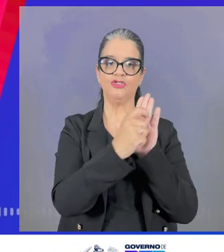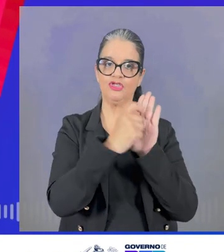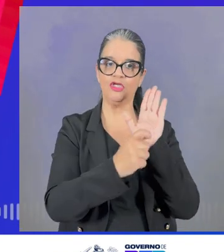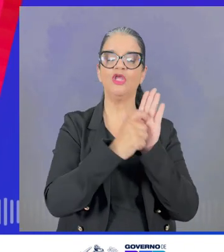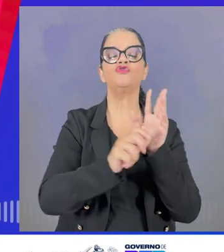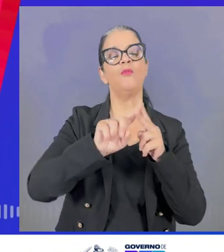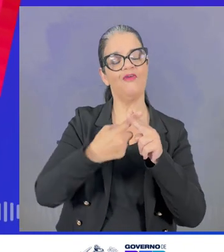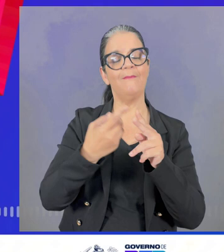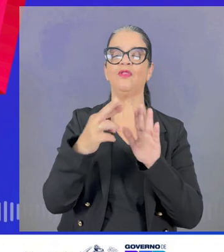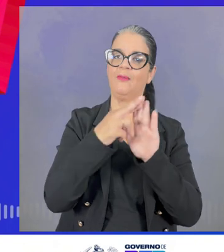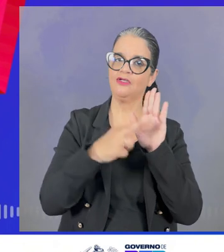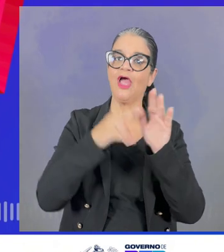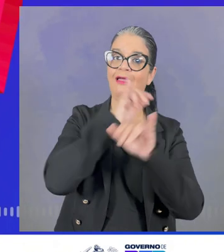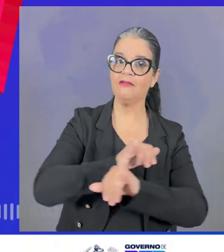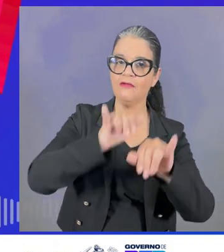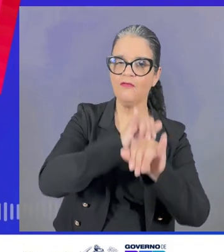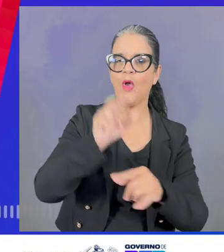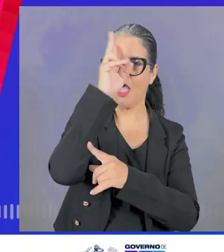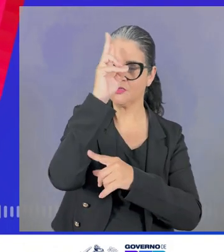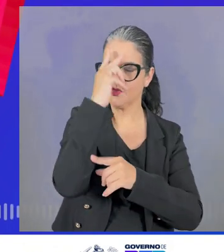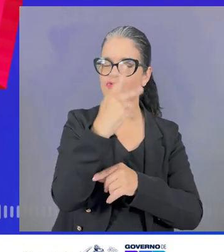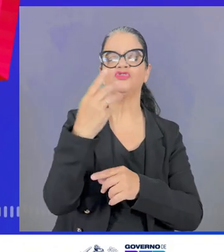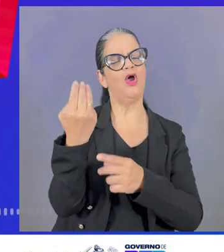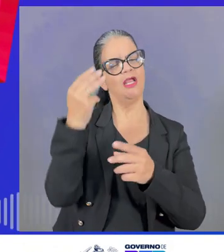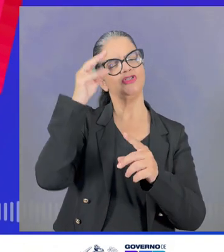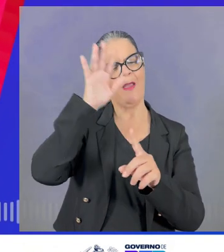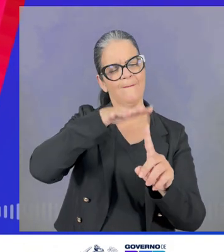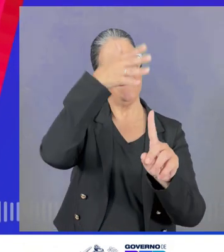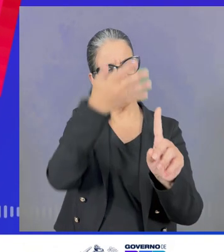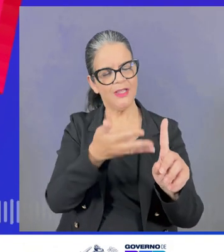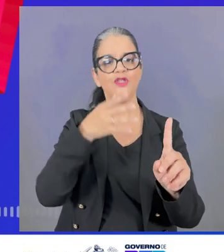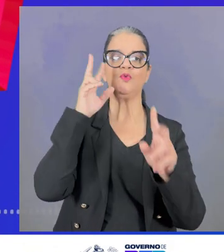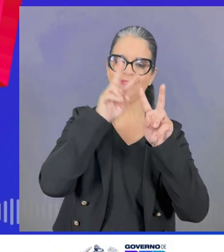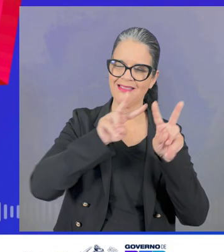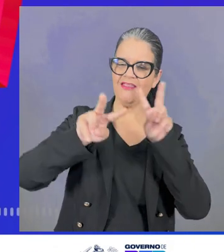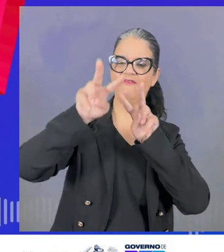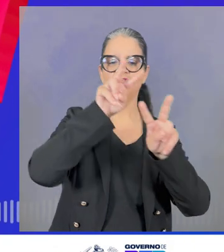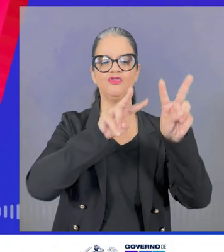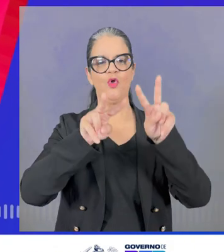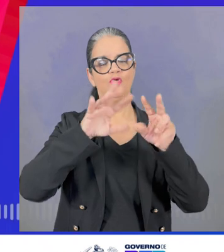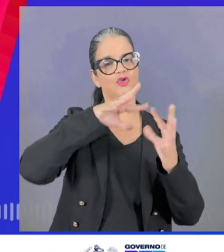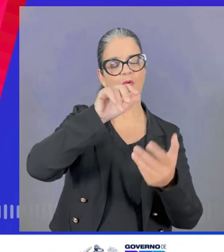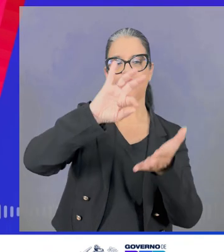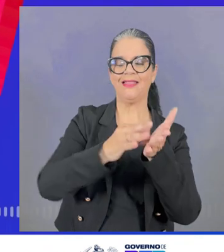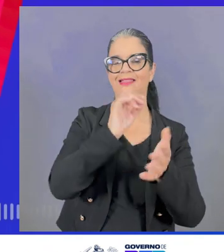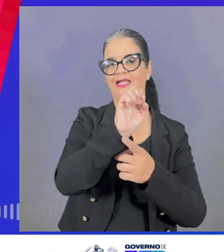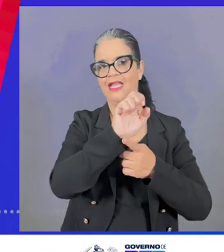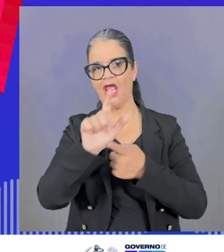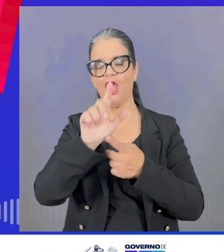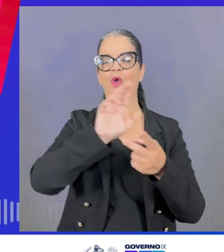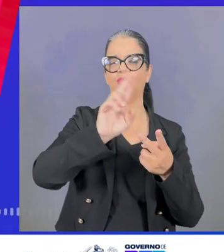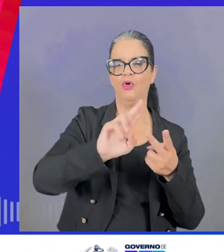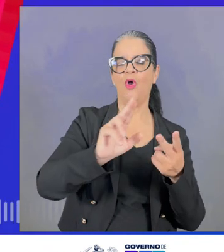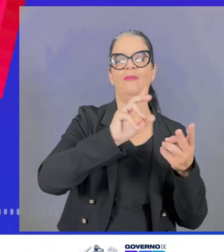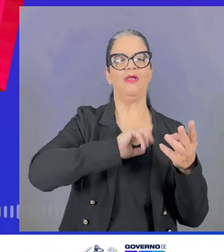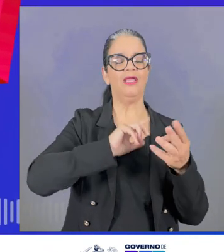para registrar e divulgar suas histórias mitos e visões de mundo autores como Daniel muruku e a